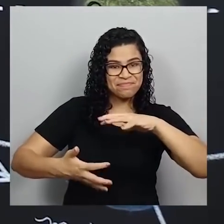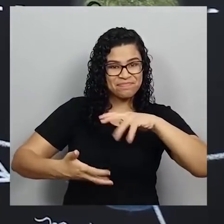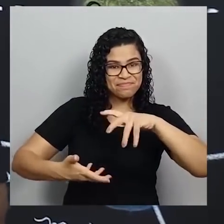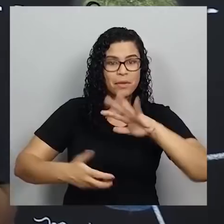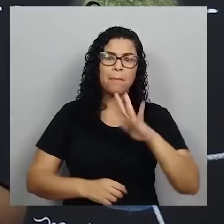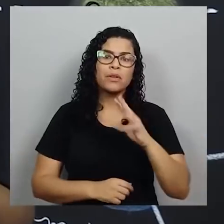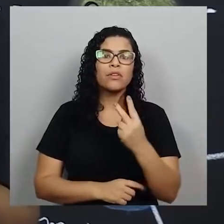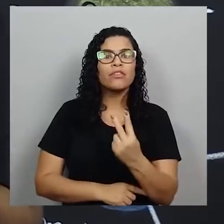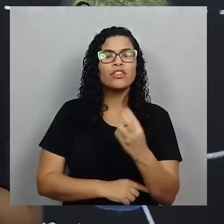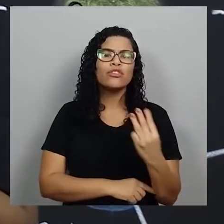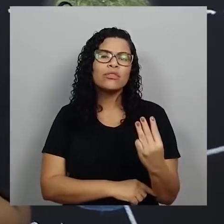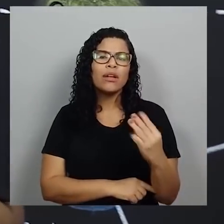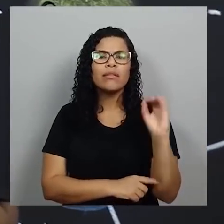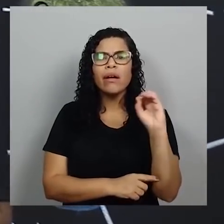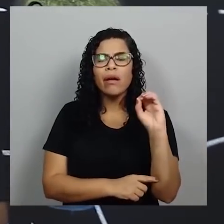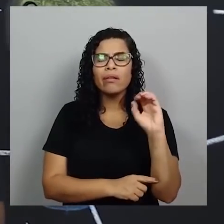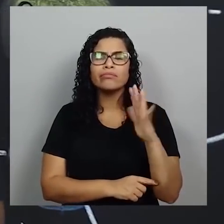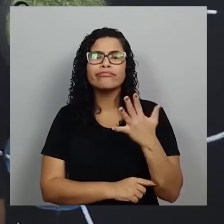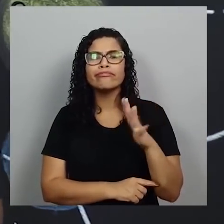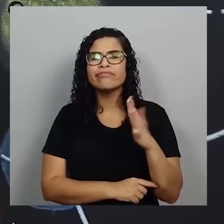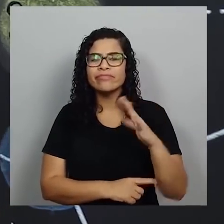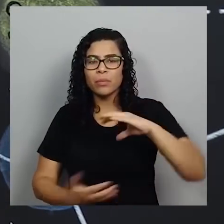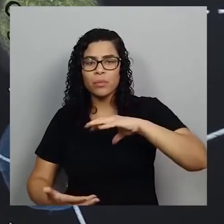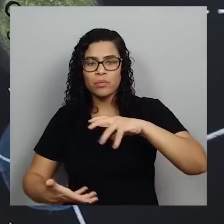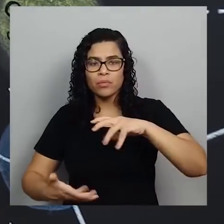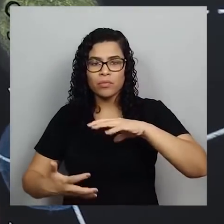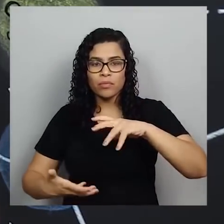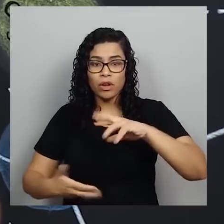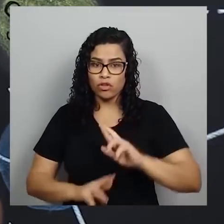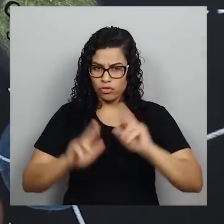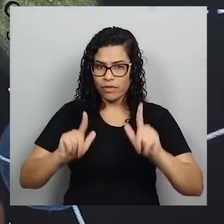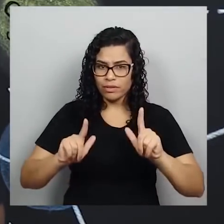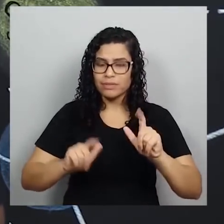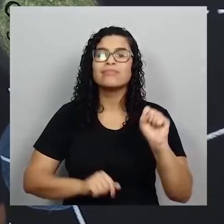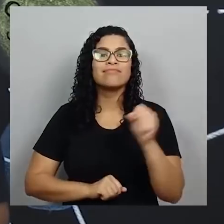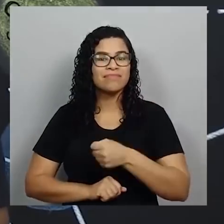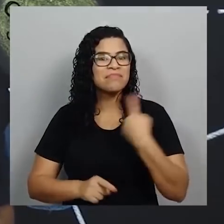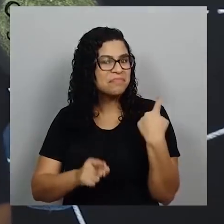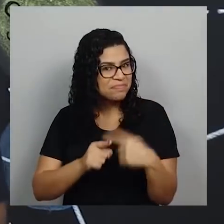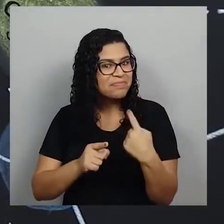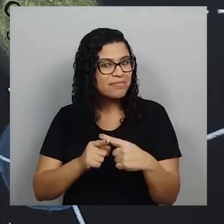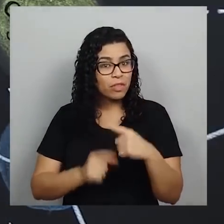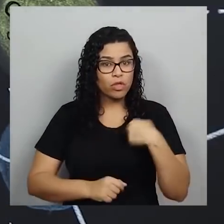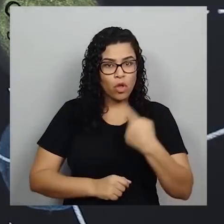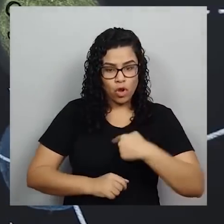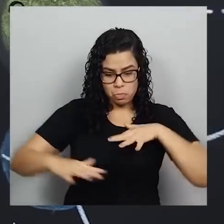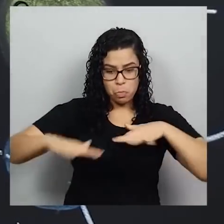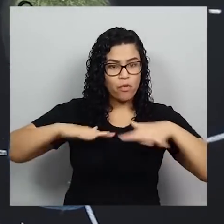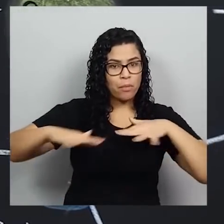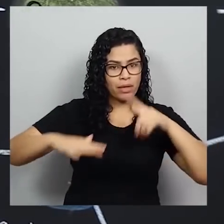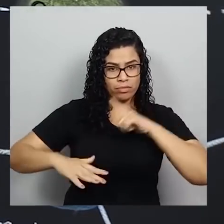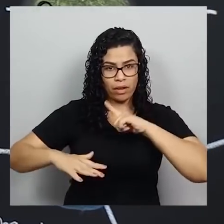a 23 graus, 23 e pouquinho. Isso faz diferença? Faz diferença. Por que nós fizemos